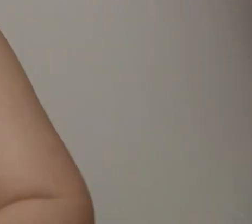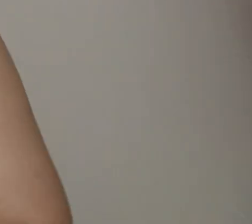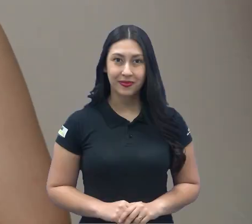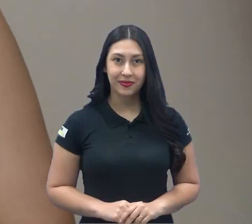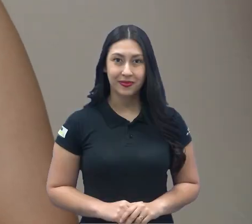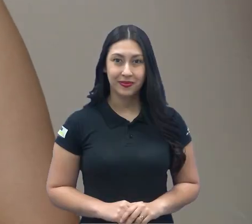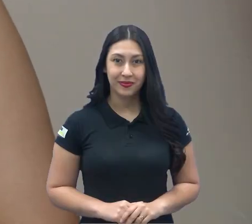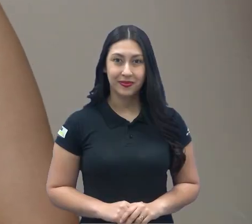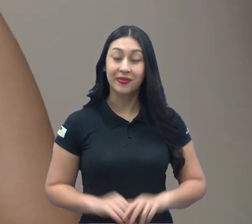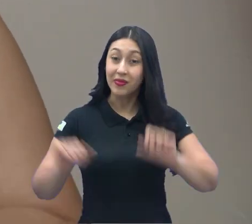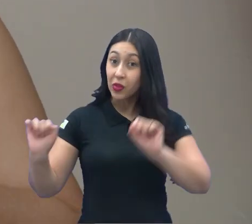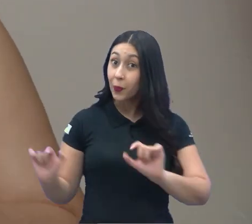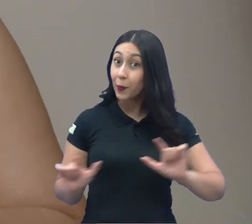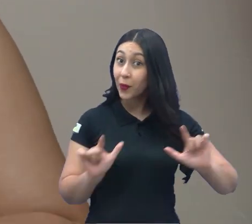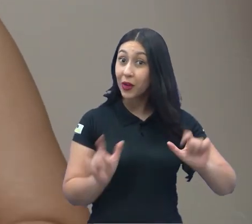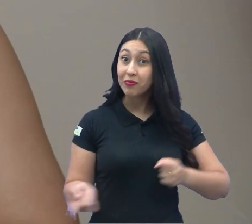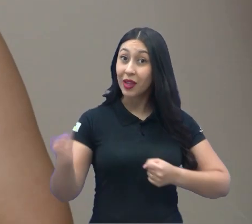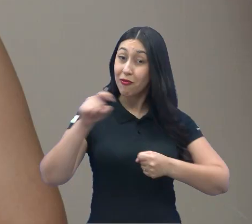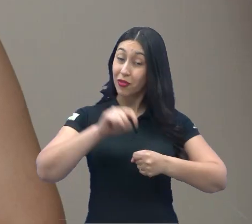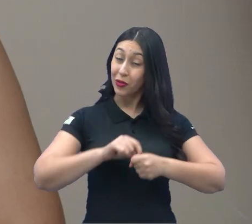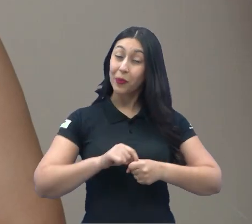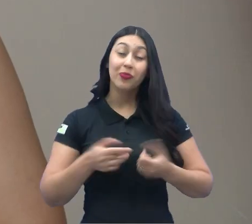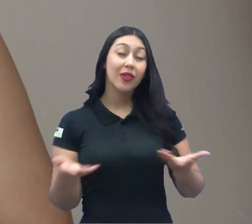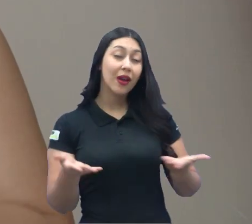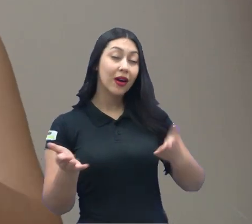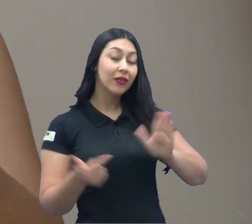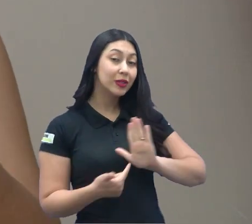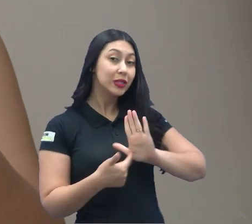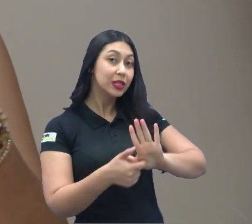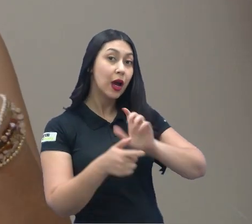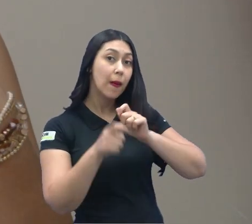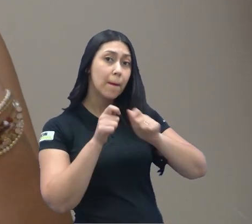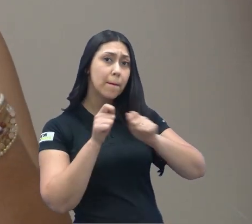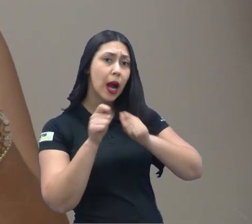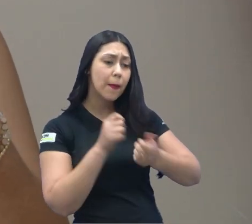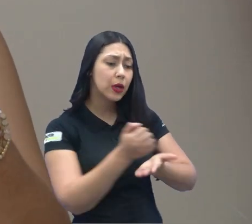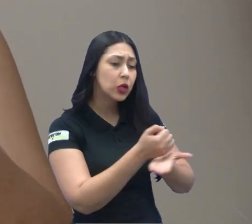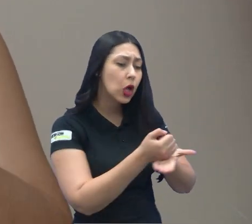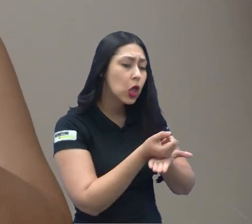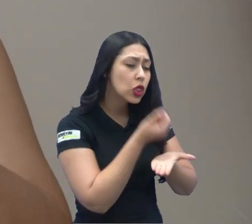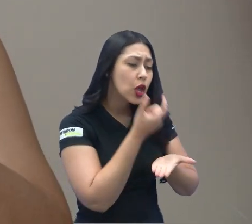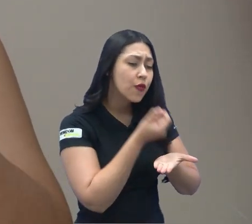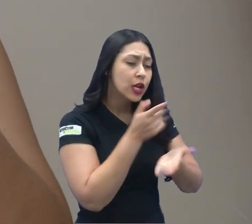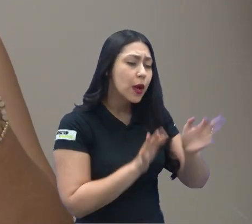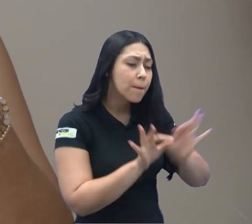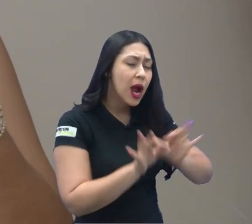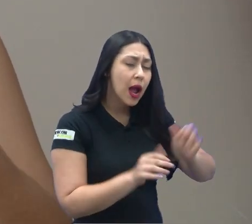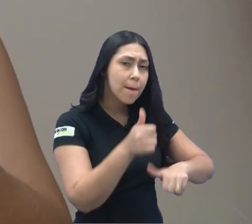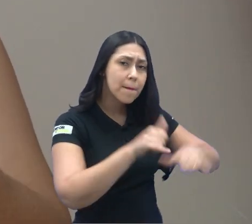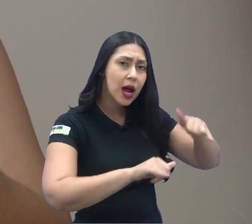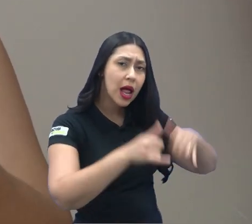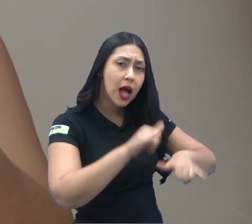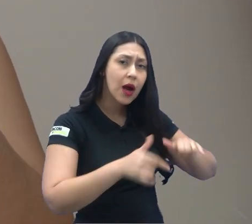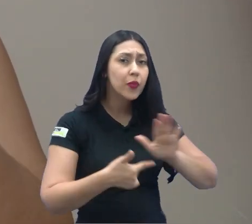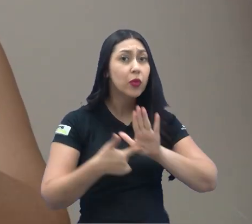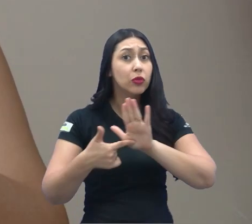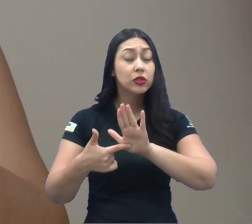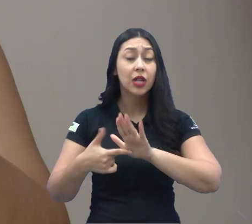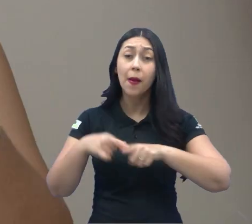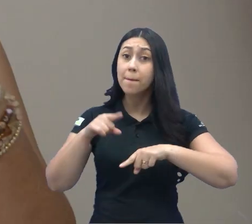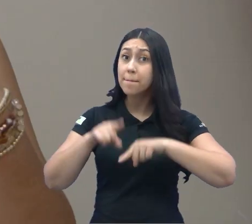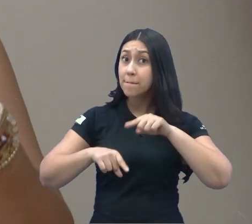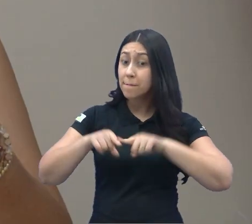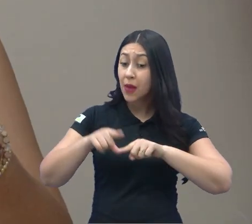De volta, nossa equipe foi até uma farmácia de manipulação para saber quais produtos para combater a queda de cabelo as